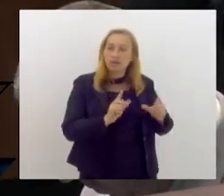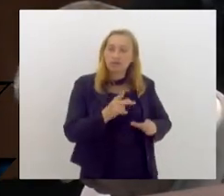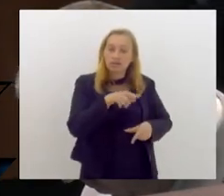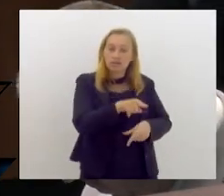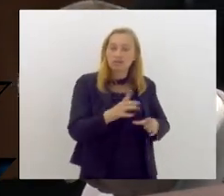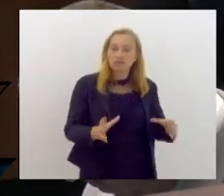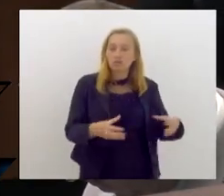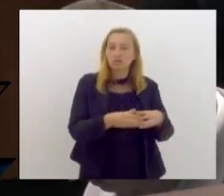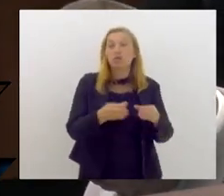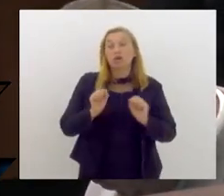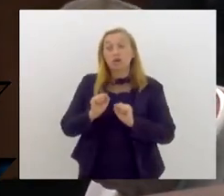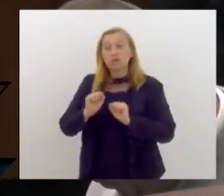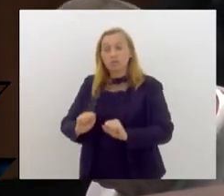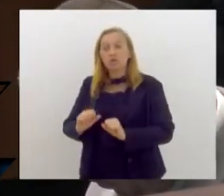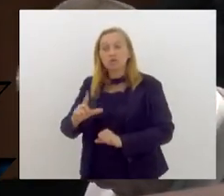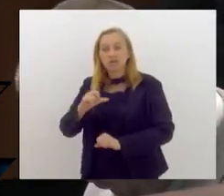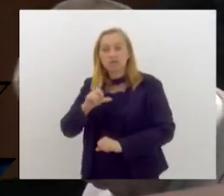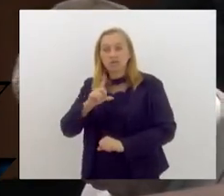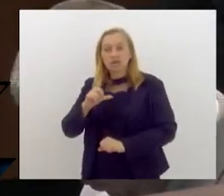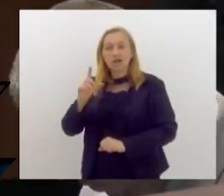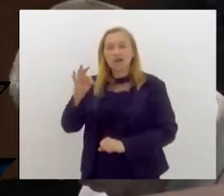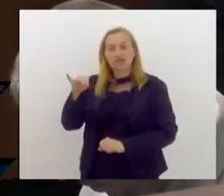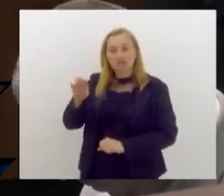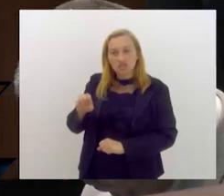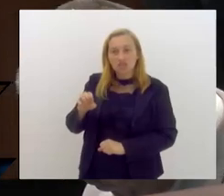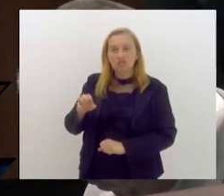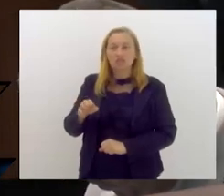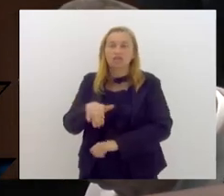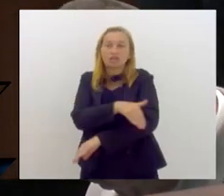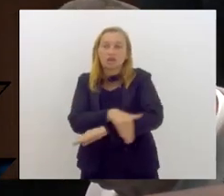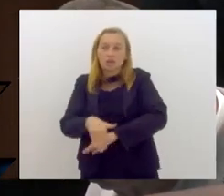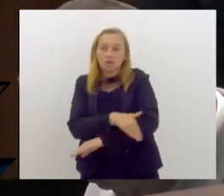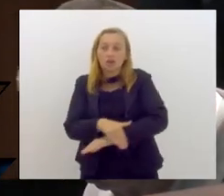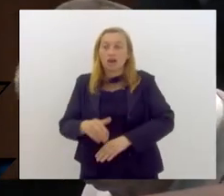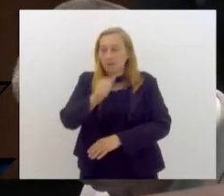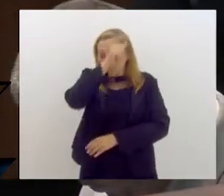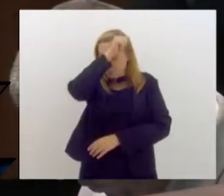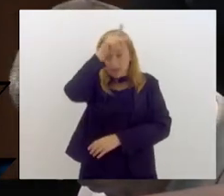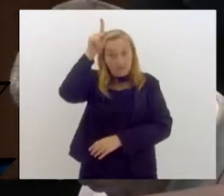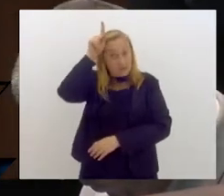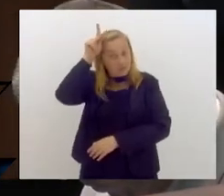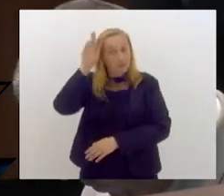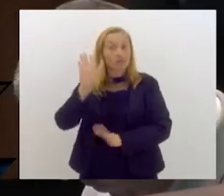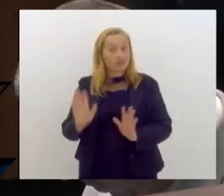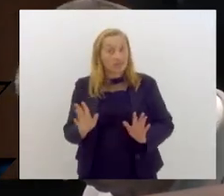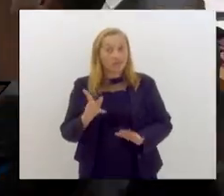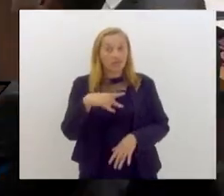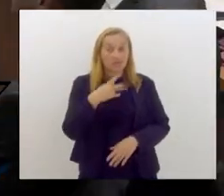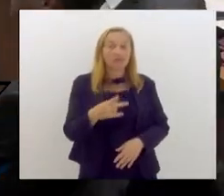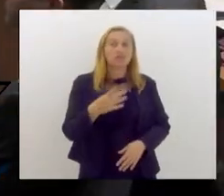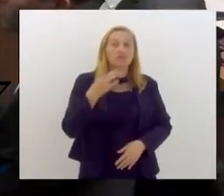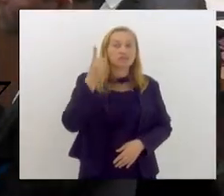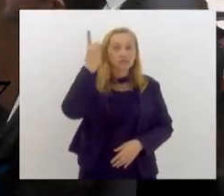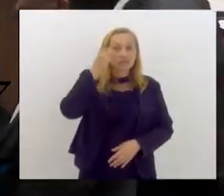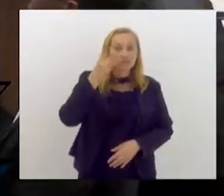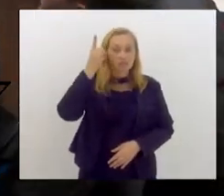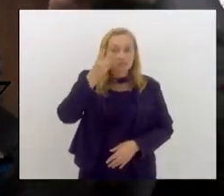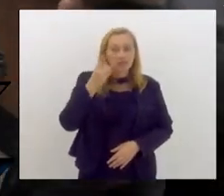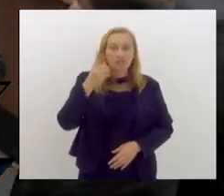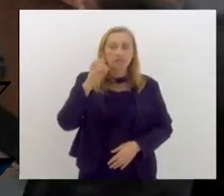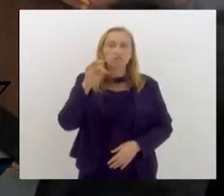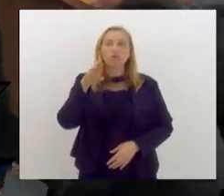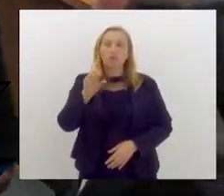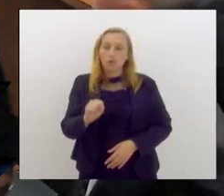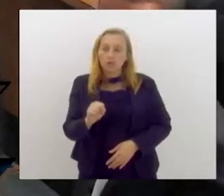para que a gente possa ter esses agentes na rua. Cabe às prefeituras, e aí o deputado Douglas, que tem lá o